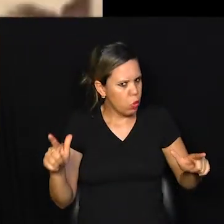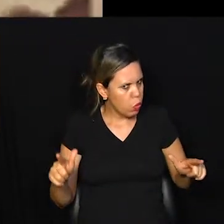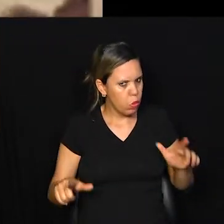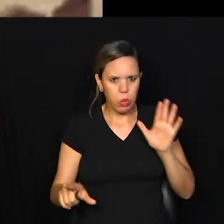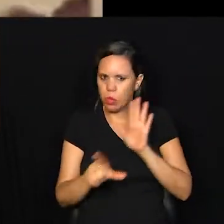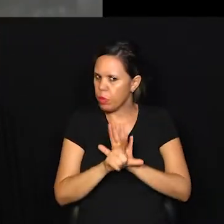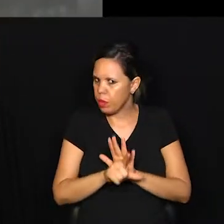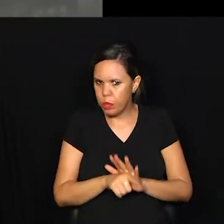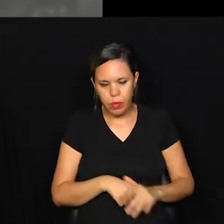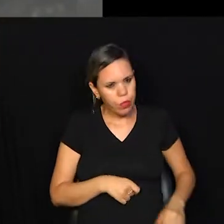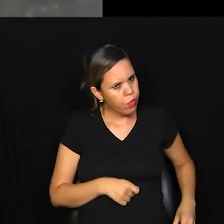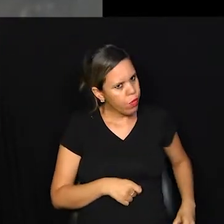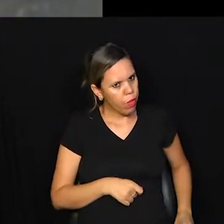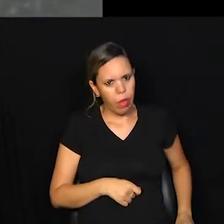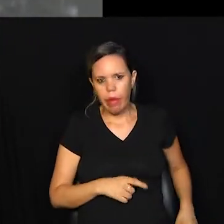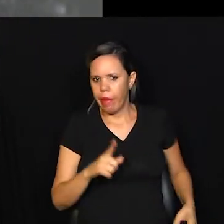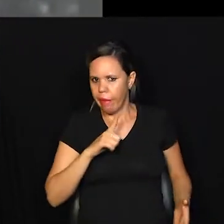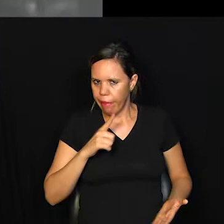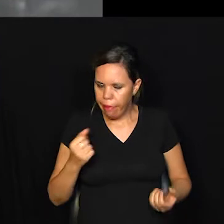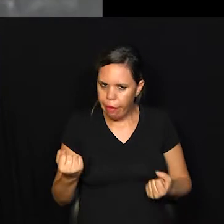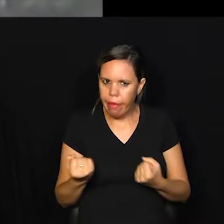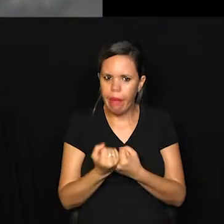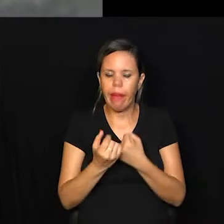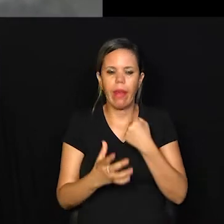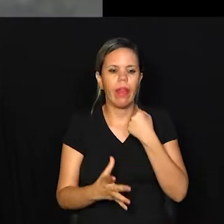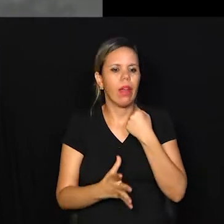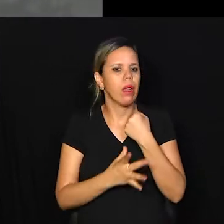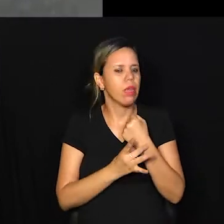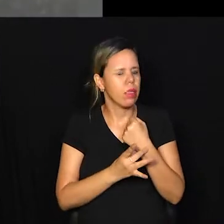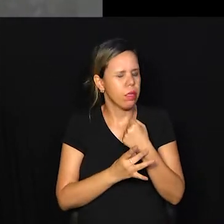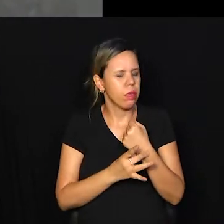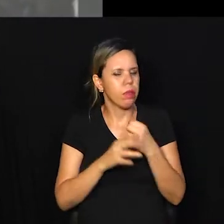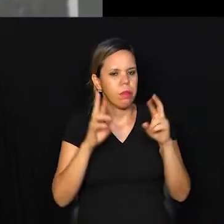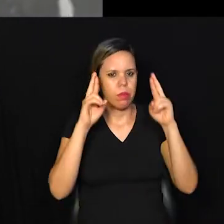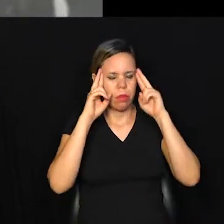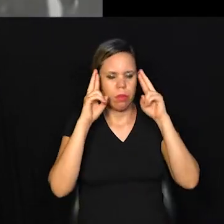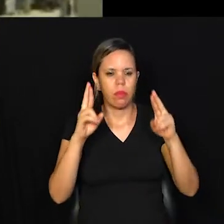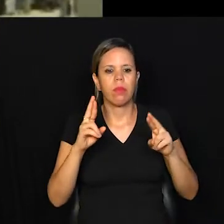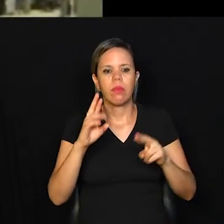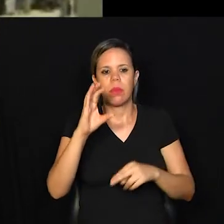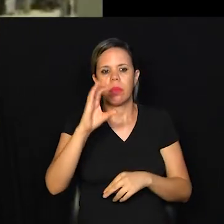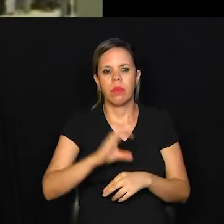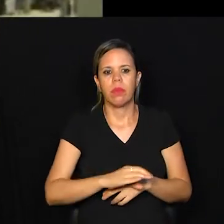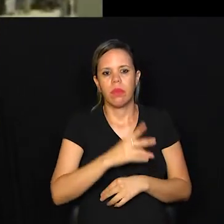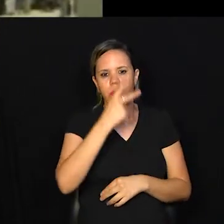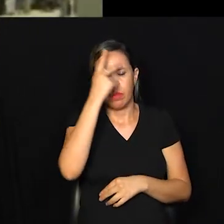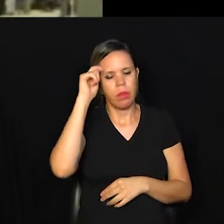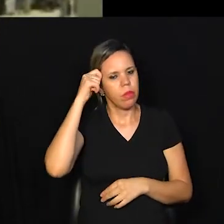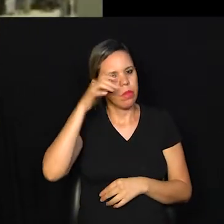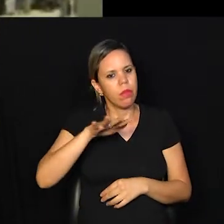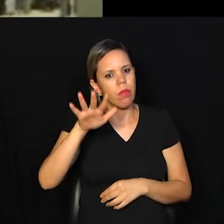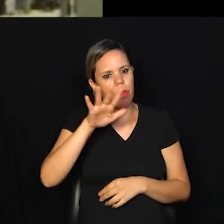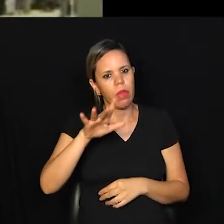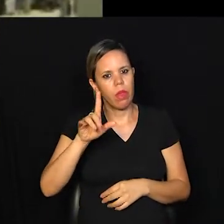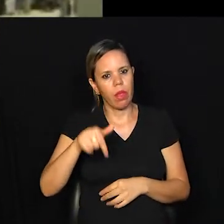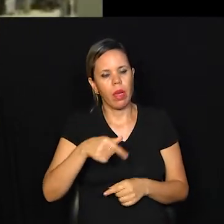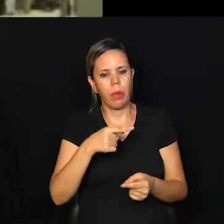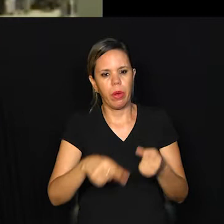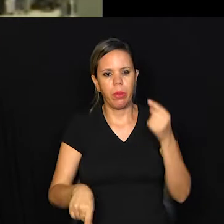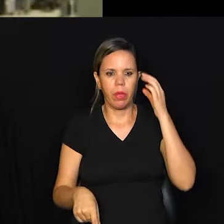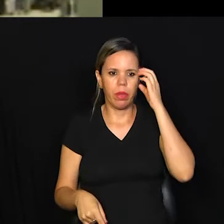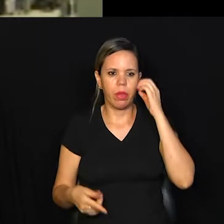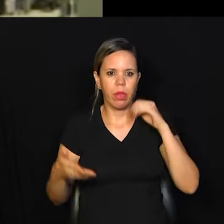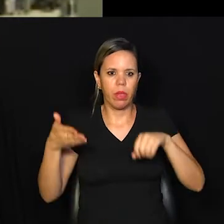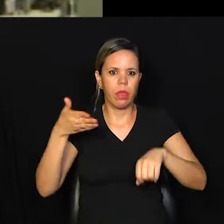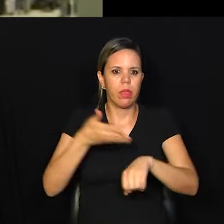que garantisse e segurasse o mínimo de dignidade para o cidadão negro, né? Então eles eram proibidos de